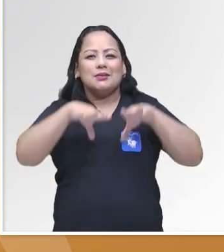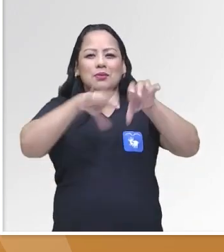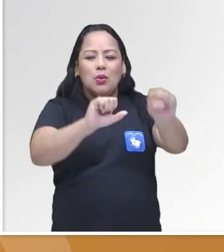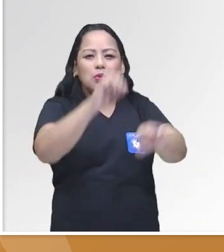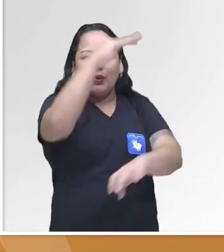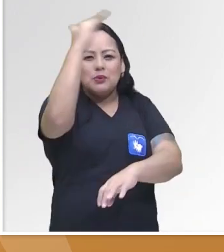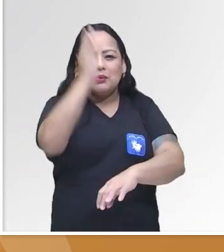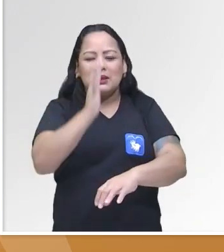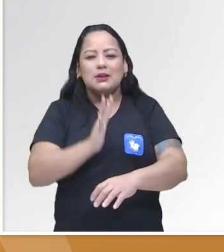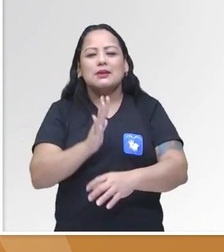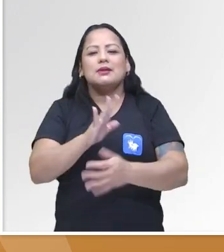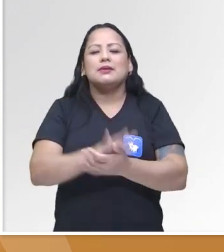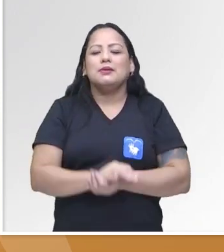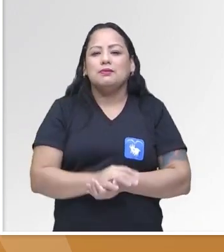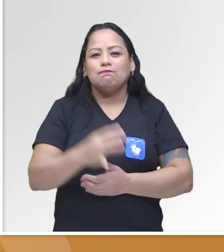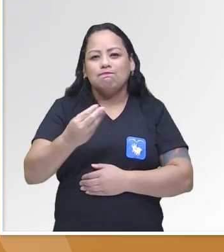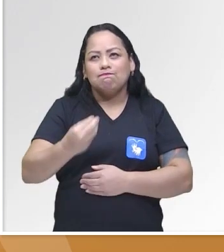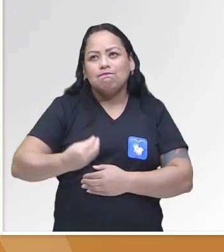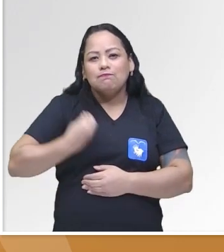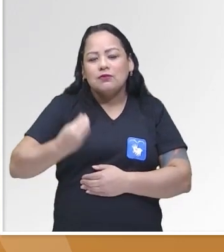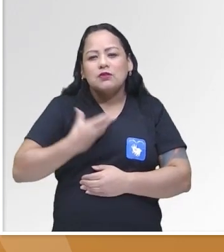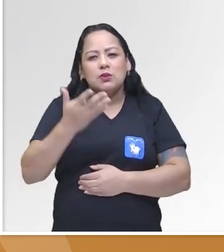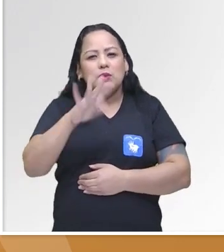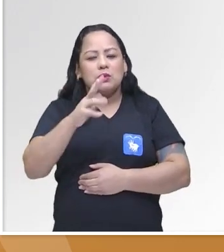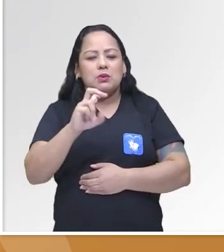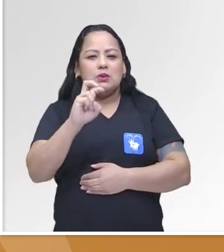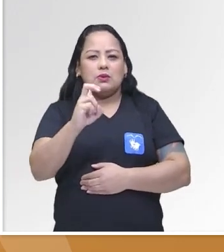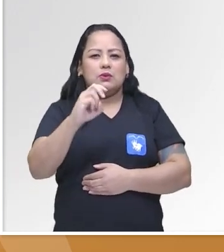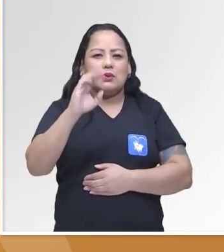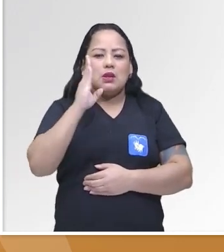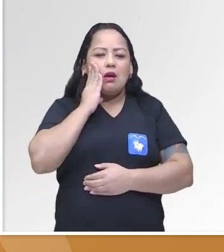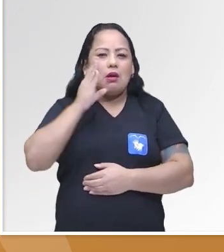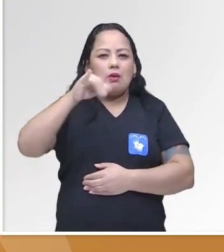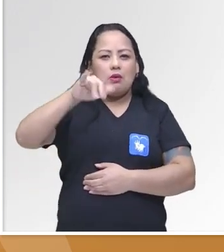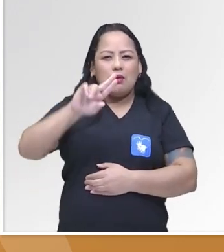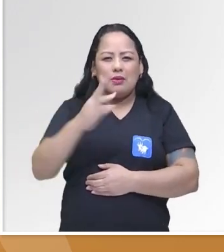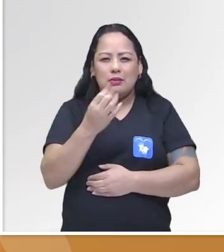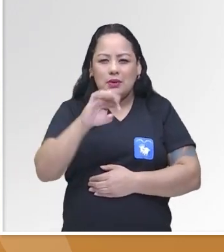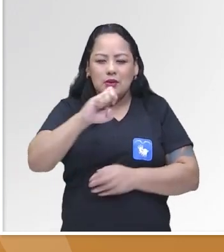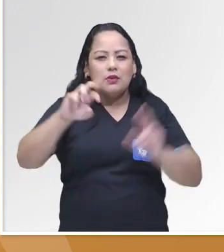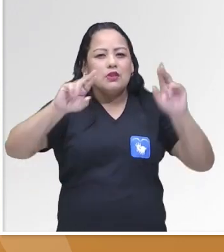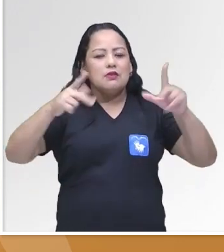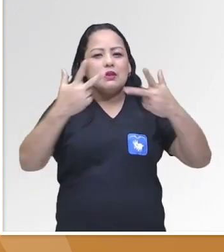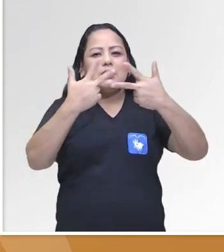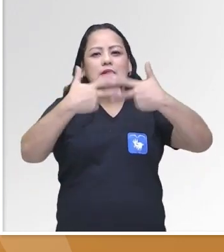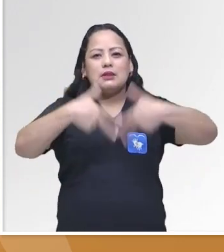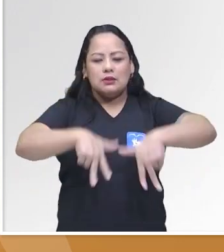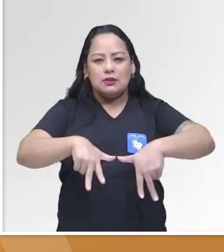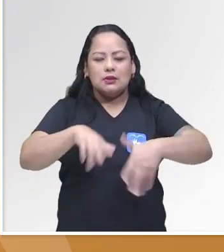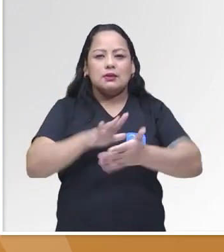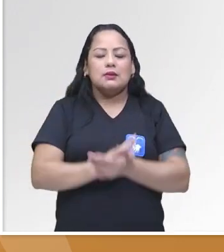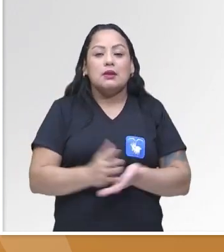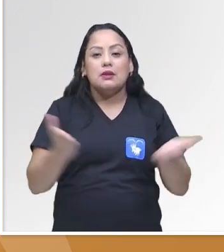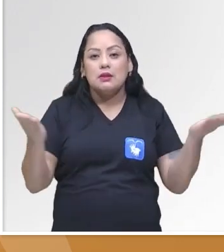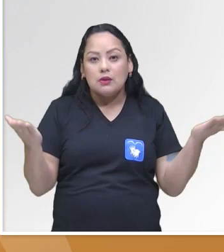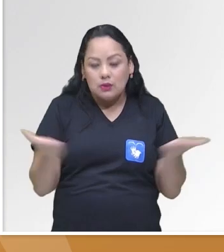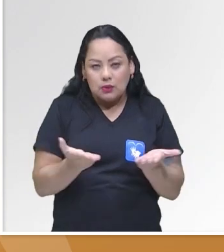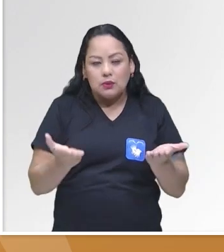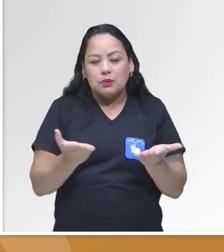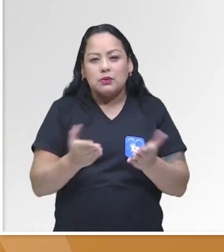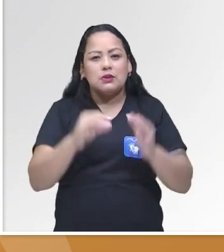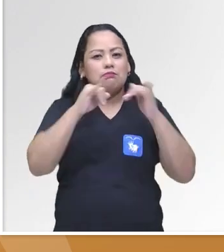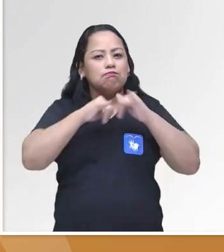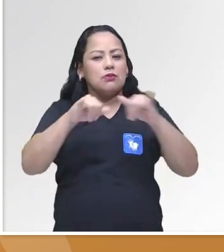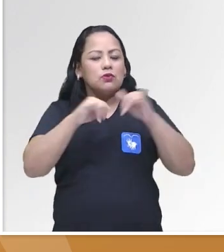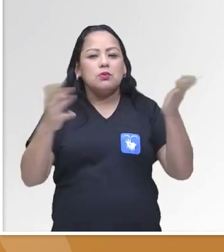né, estima-se que viviam aqui em torno de 5 milhões de nativos de diferentes etnias. E atualmente os dados